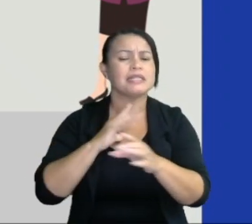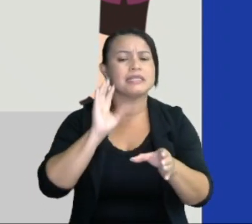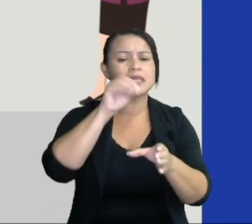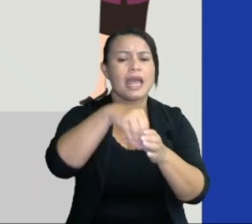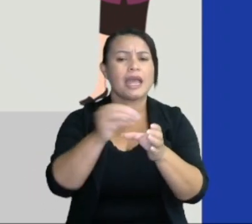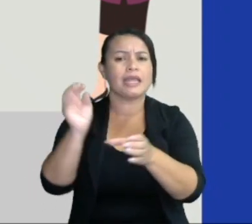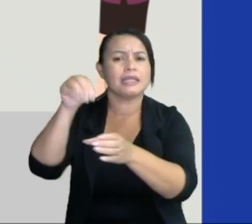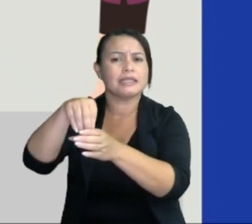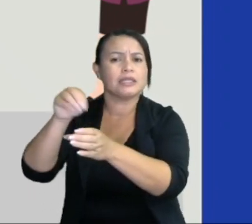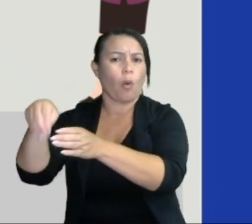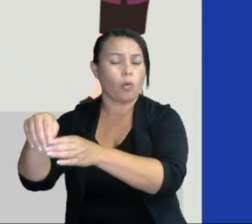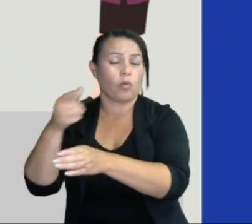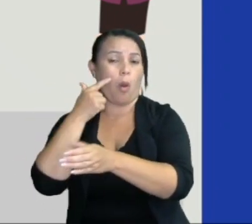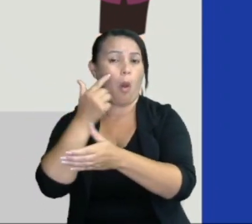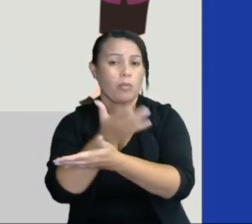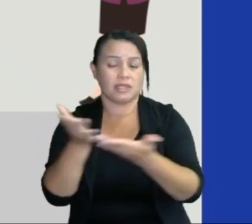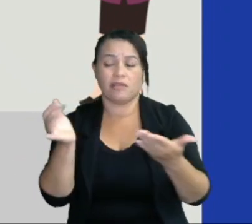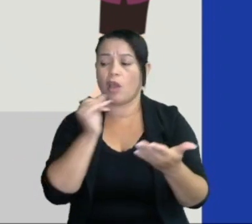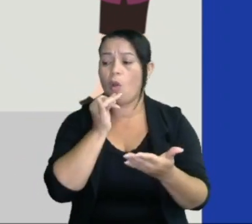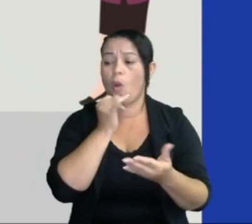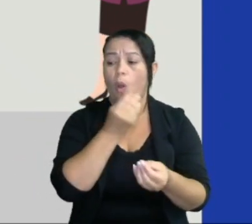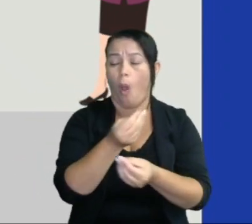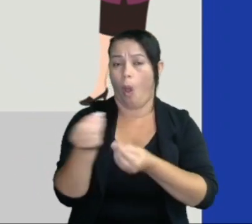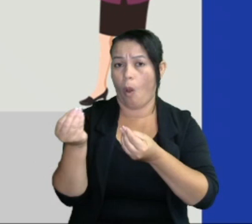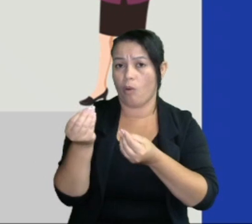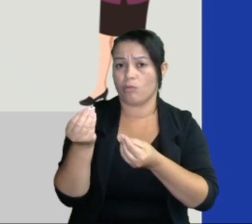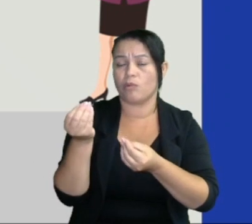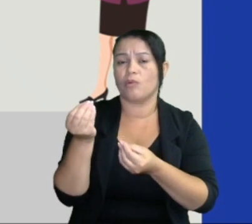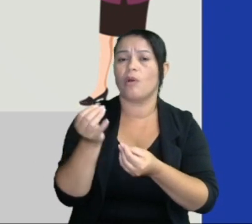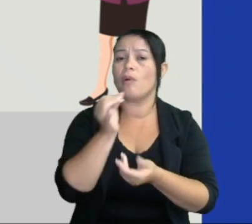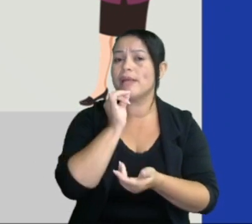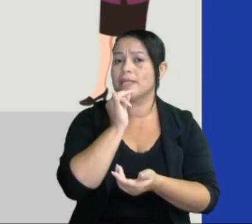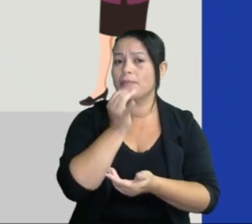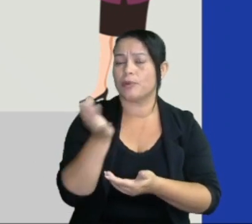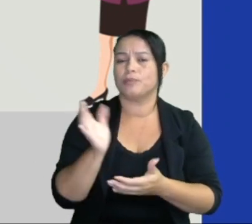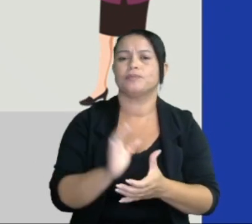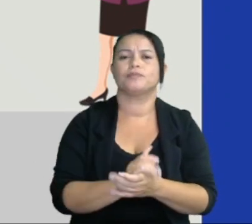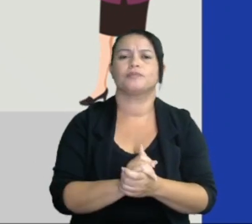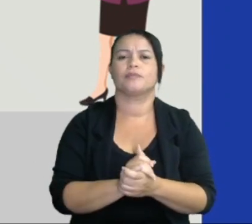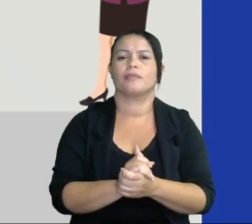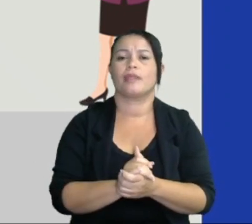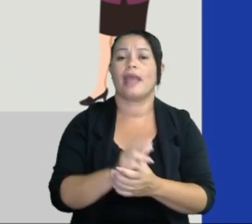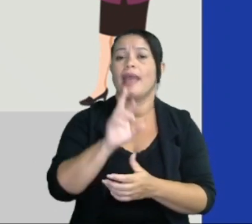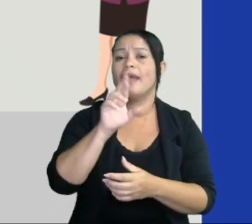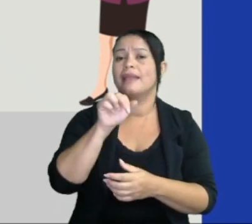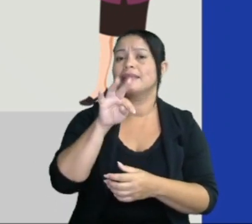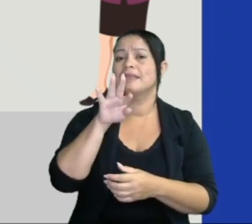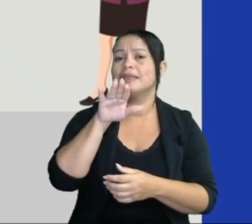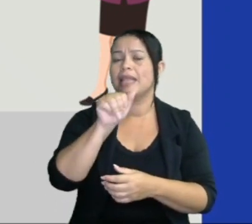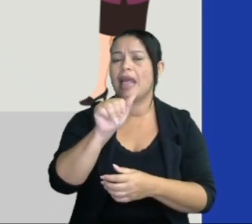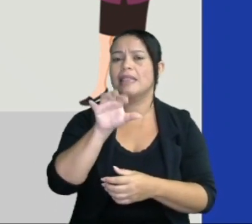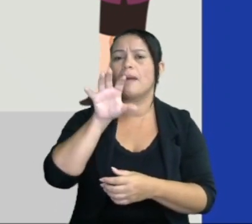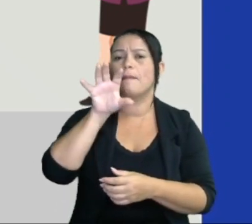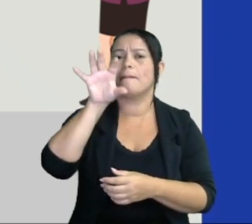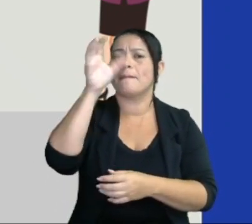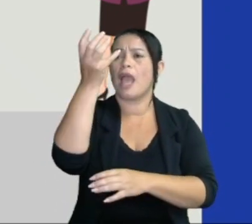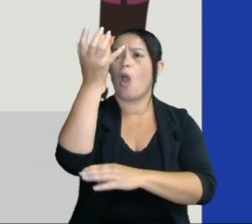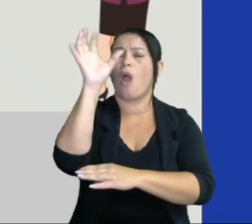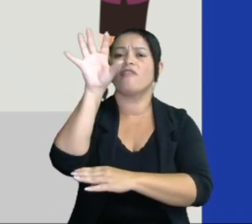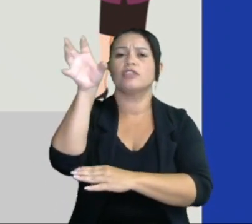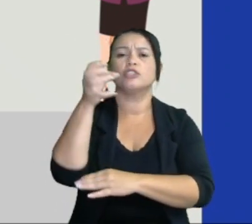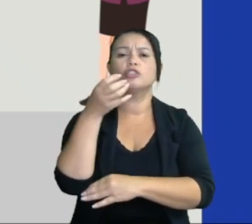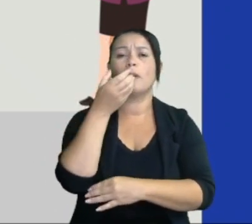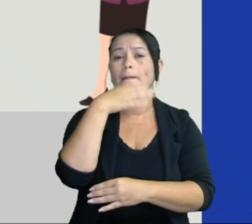em outra. Vejamos com o seguinte exemplo. Renata colheu do pé